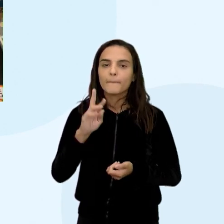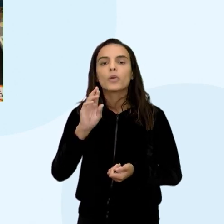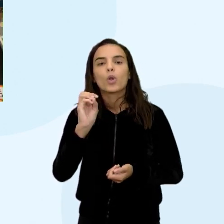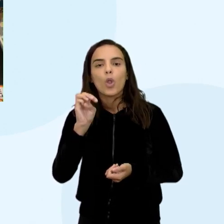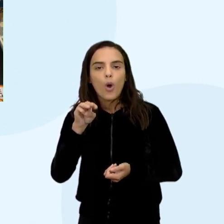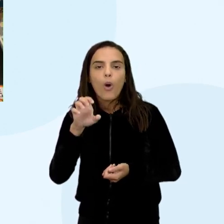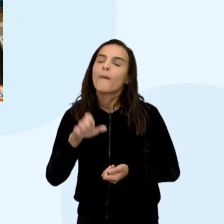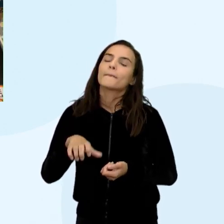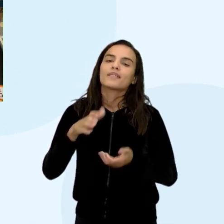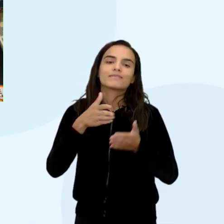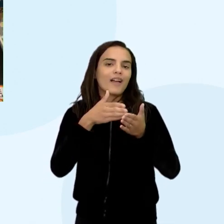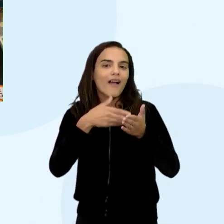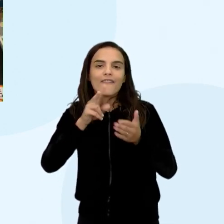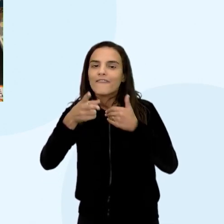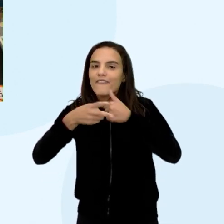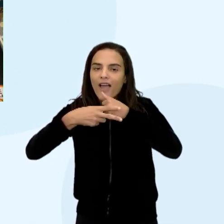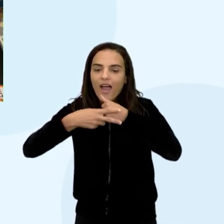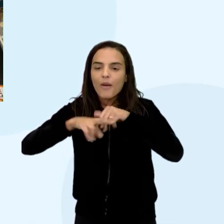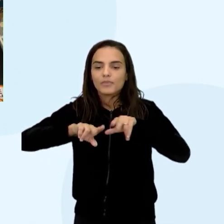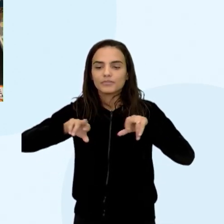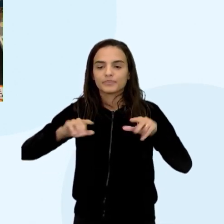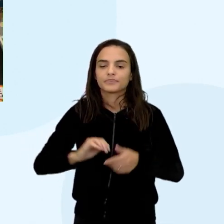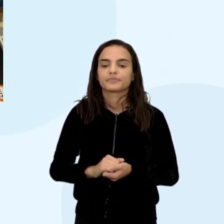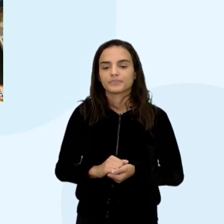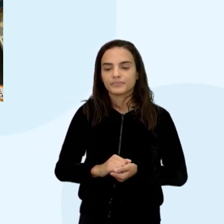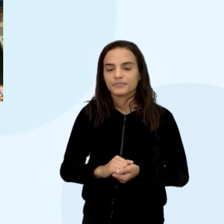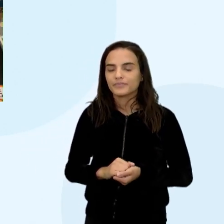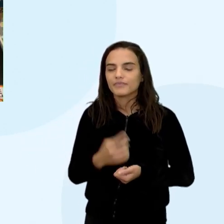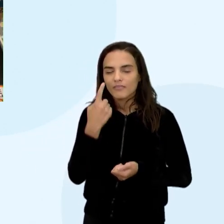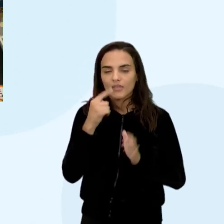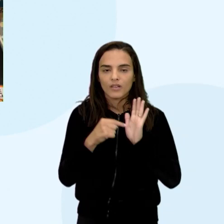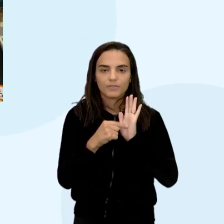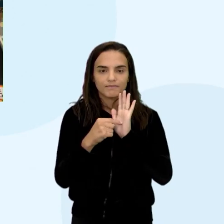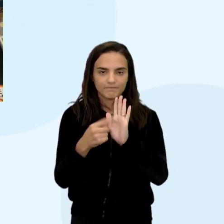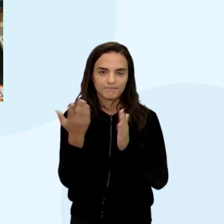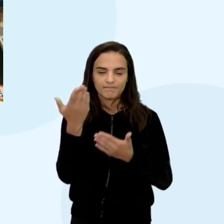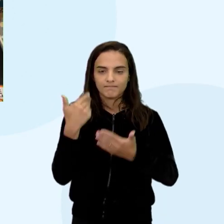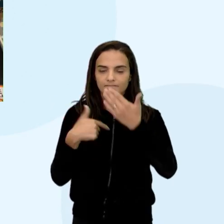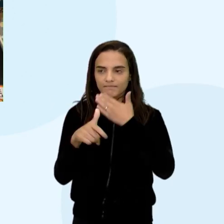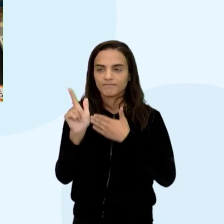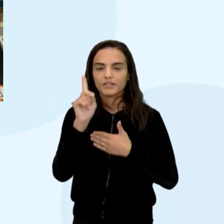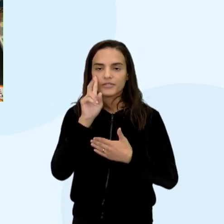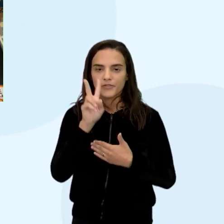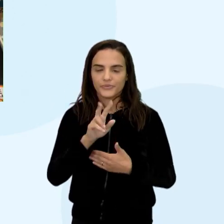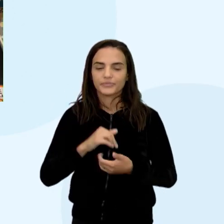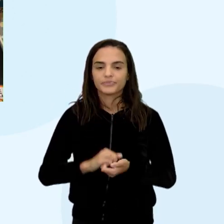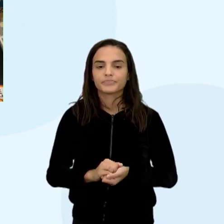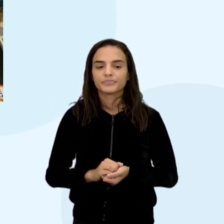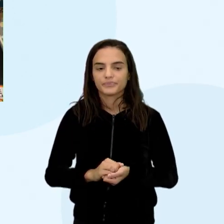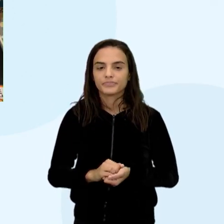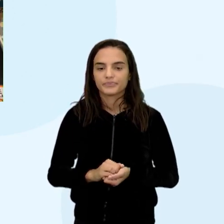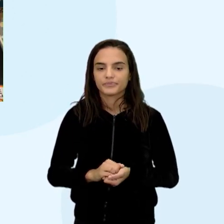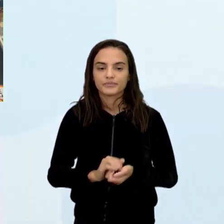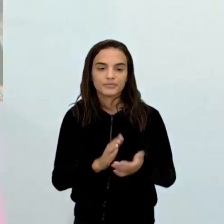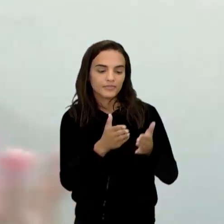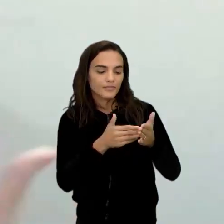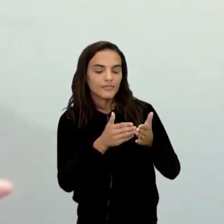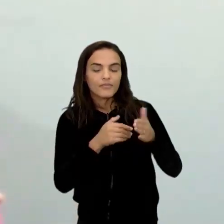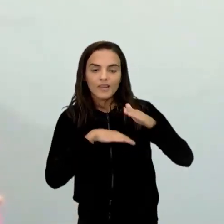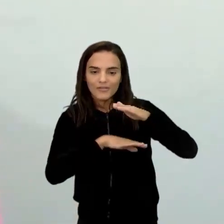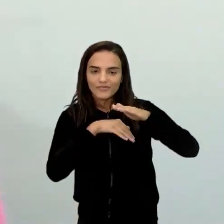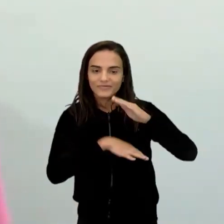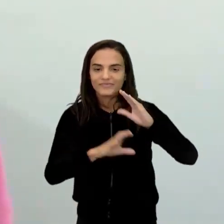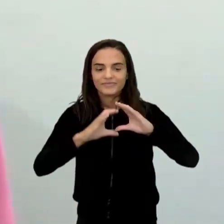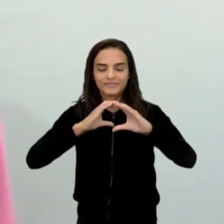pronomes, substantivos, verbos, tá bom? Então, eu vou mostrar para vocês nos próximos slides, vocês vão ver. A pasta de comunicação que